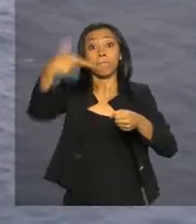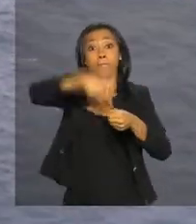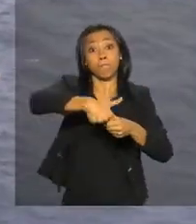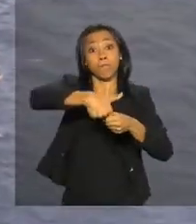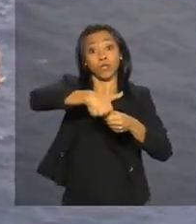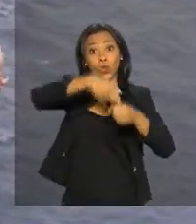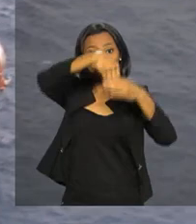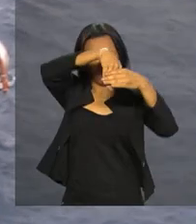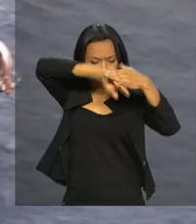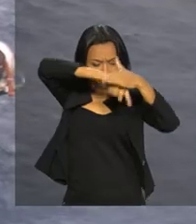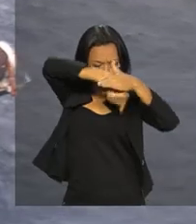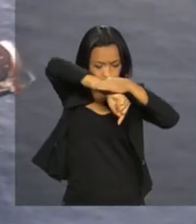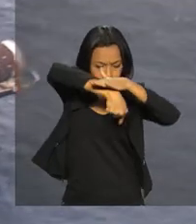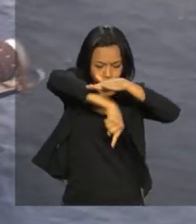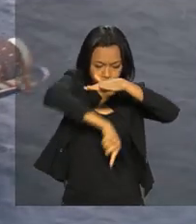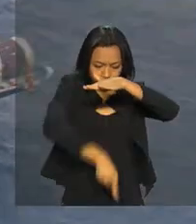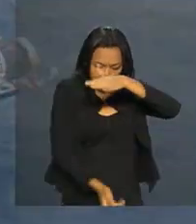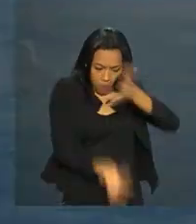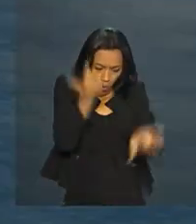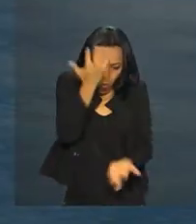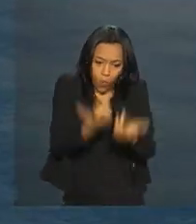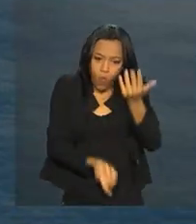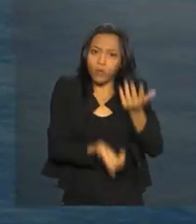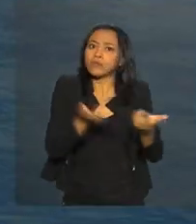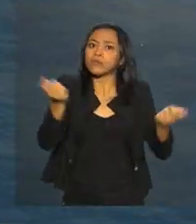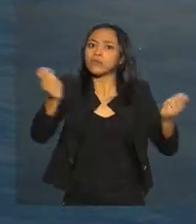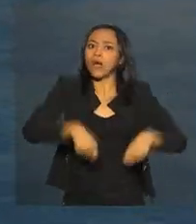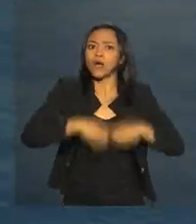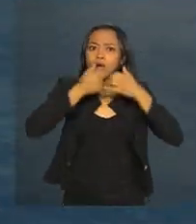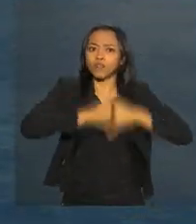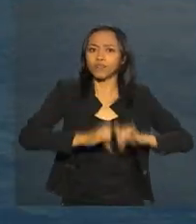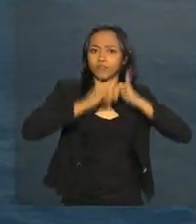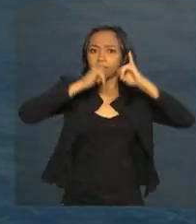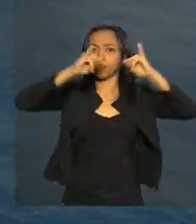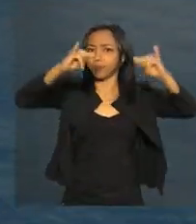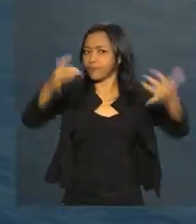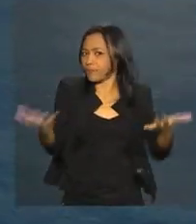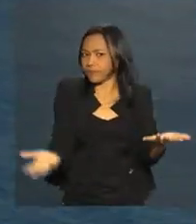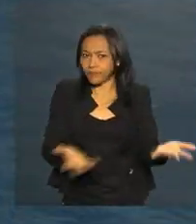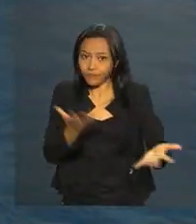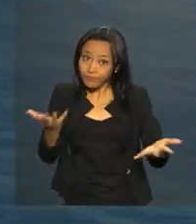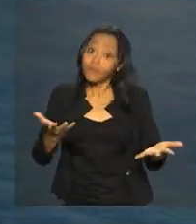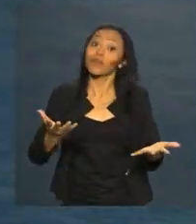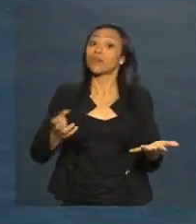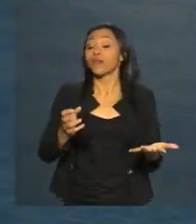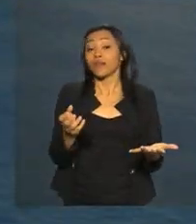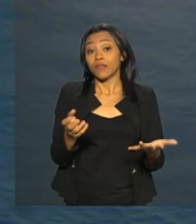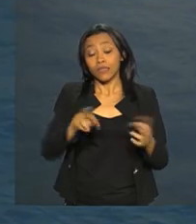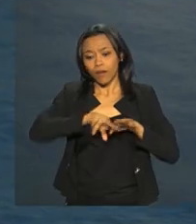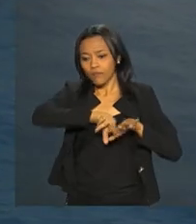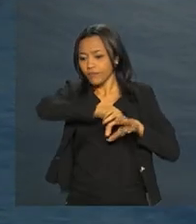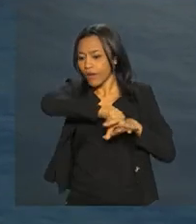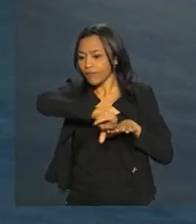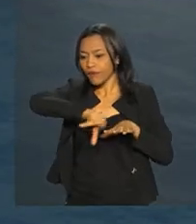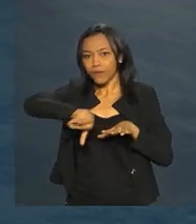petróleo também se encontram no mar, então o potencial para geração de energia, seja ela através de fonte renovável ou não,